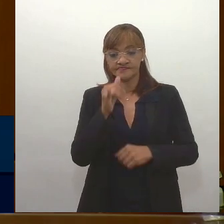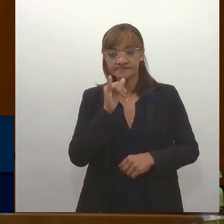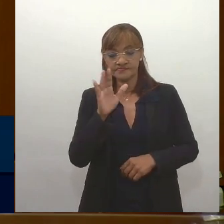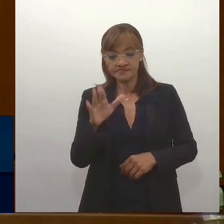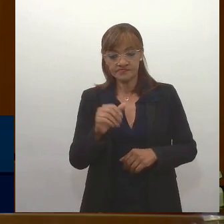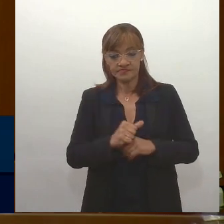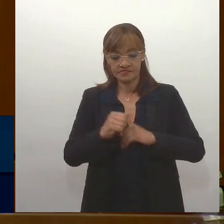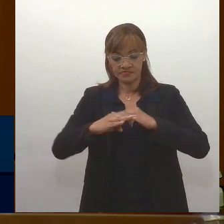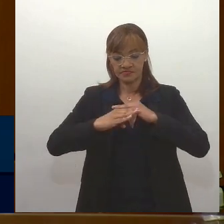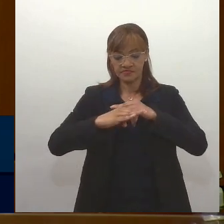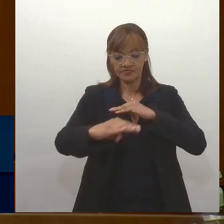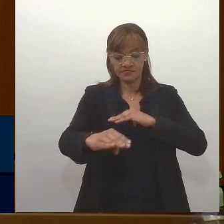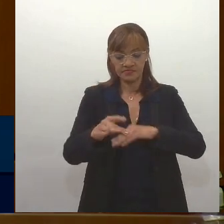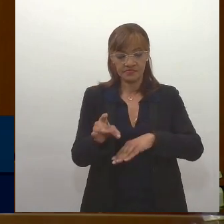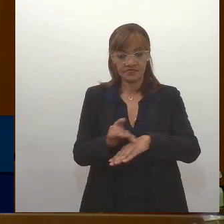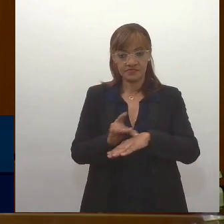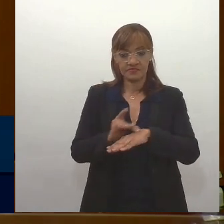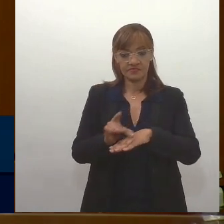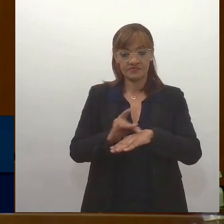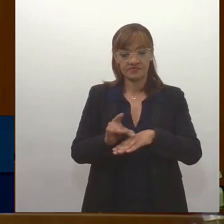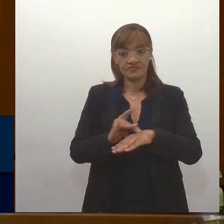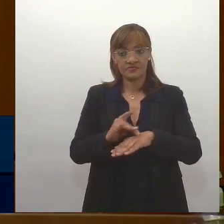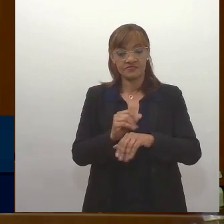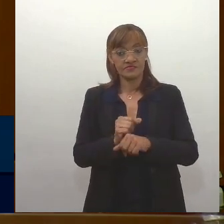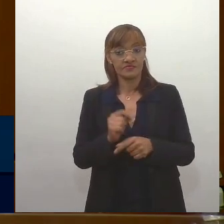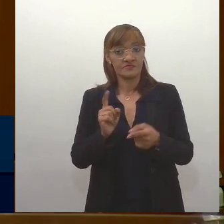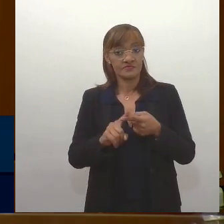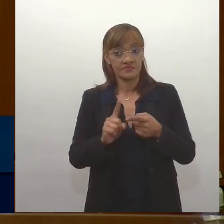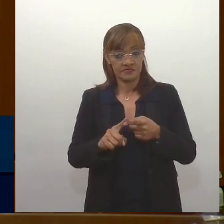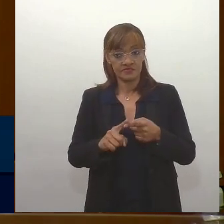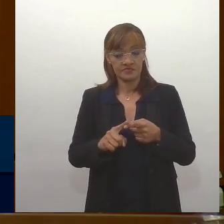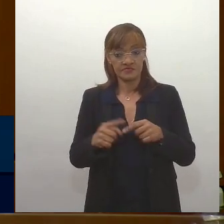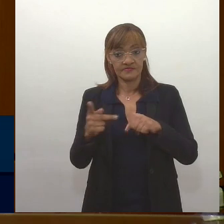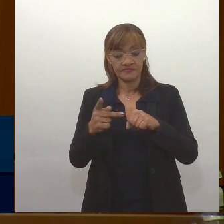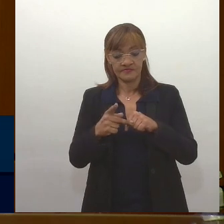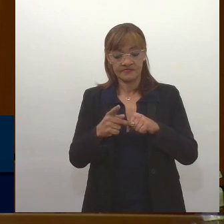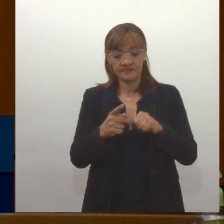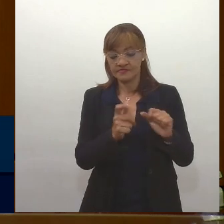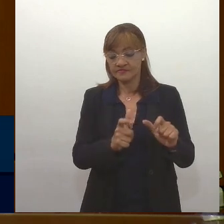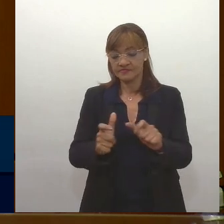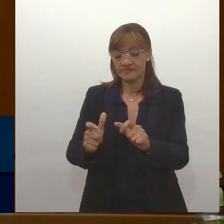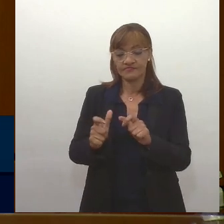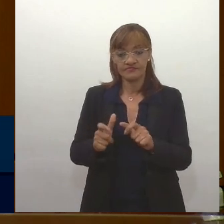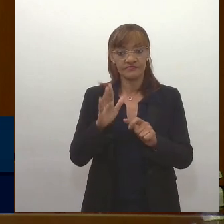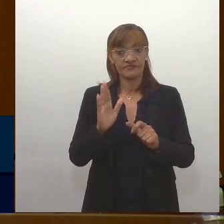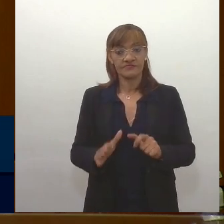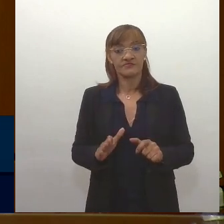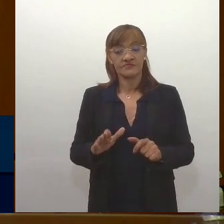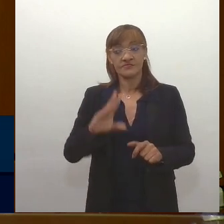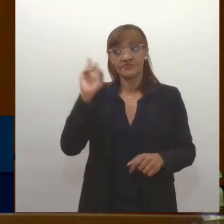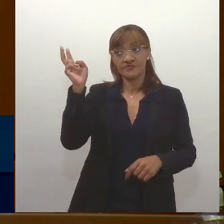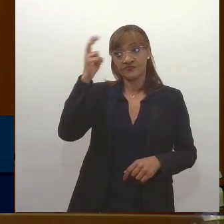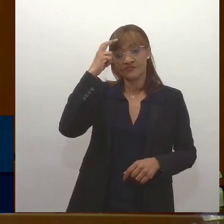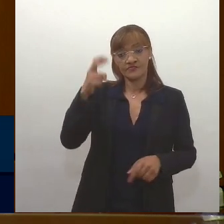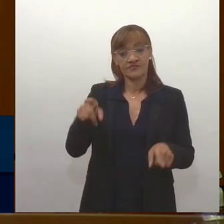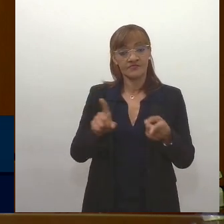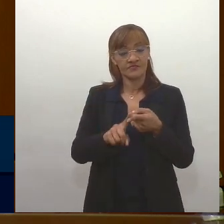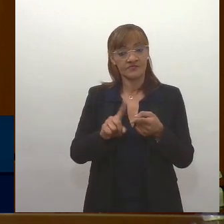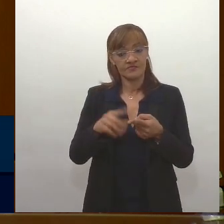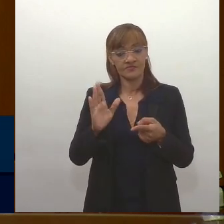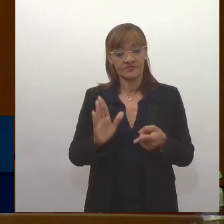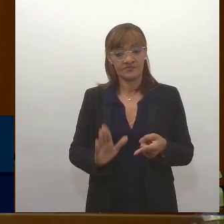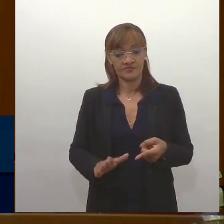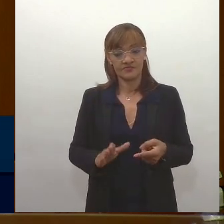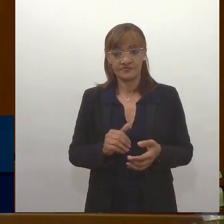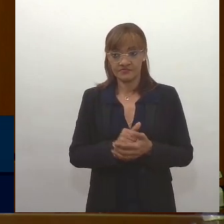a paralelepípedos bem como a conclusão do espaço cultural e social dáo do Acordeon